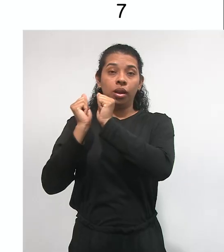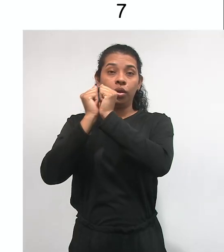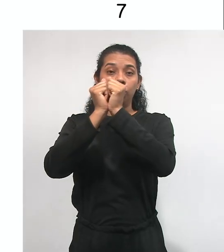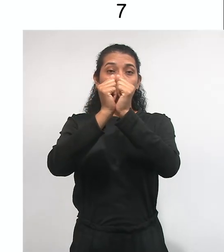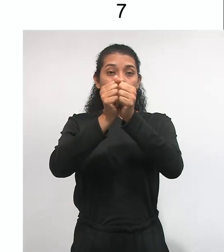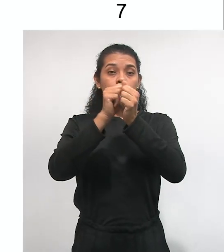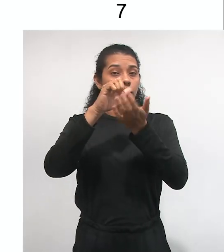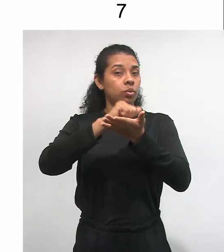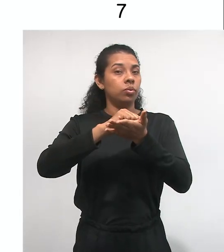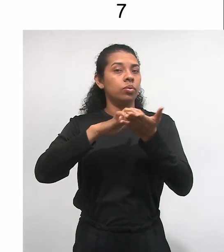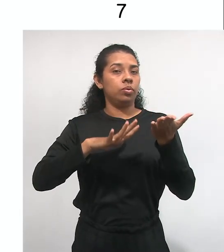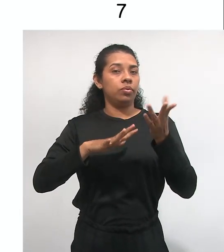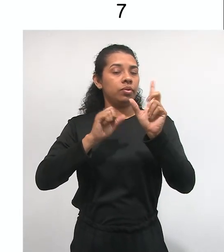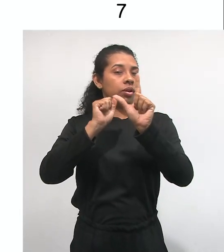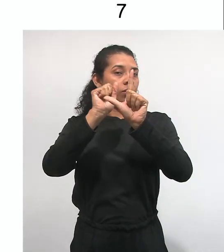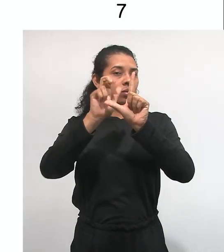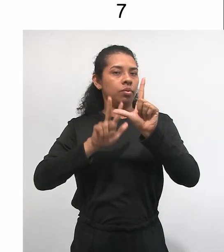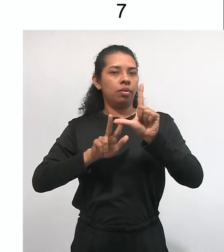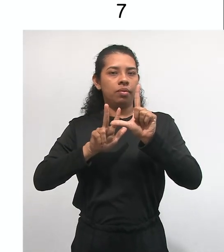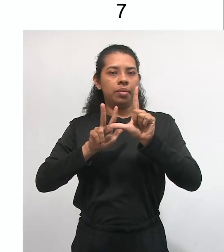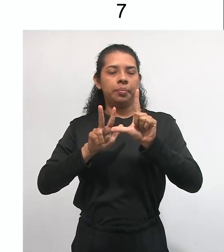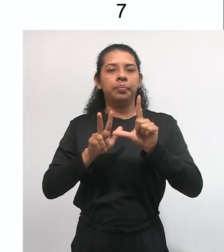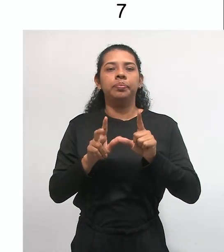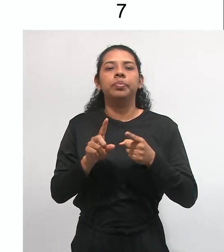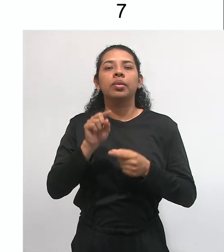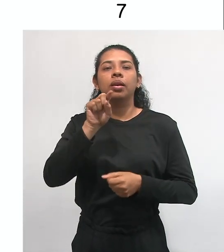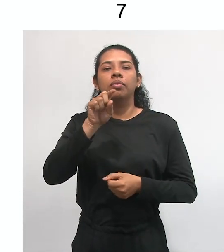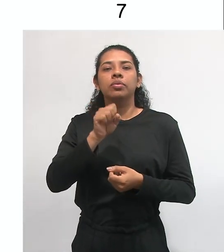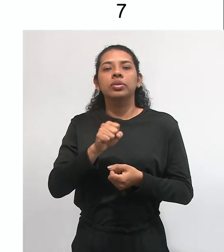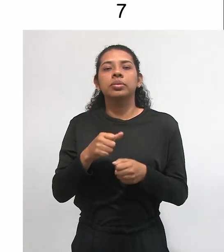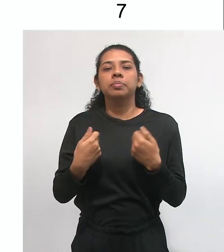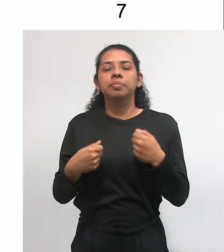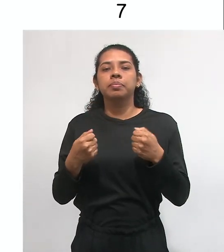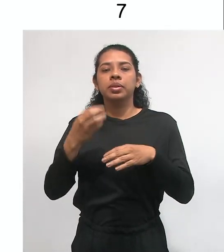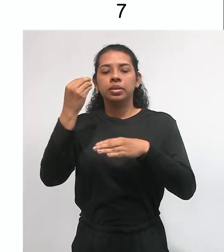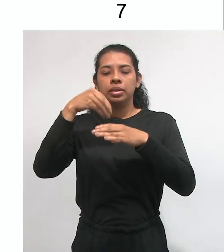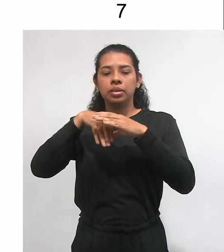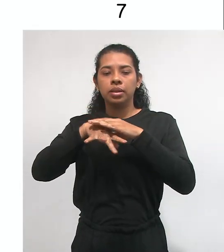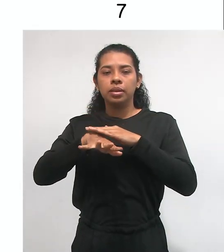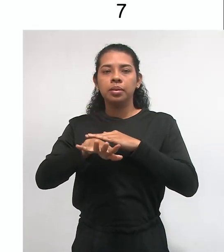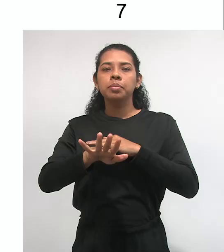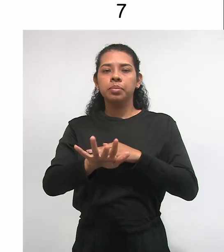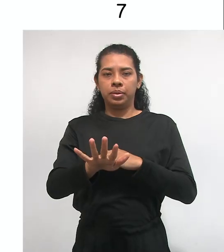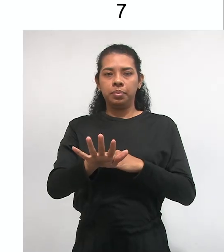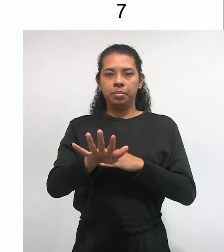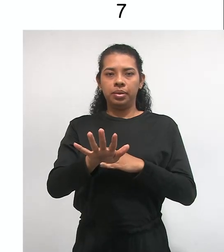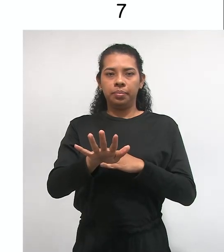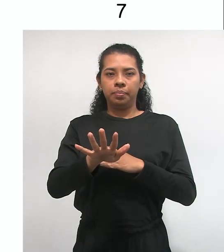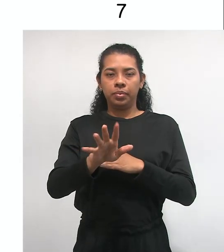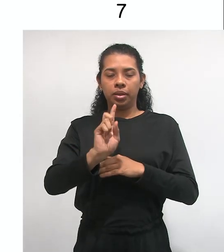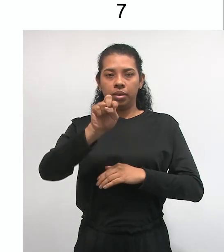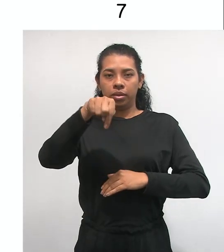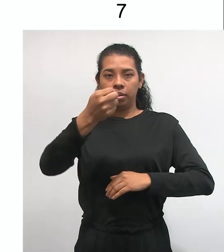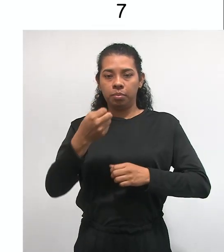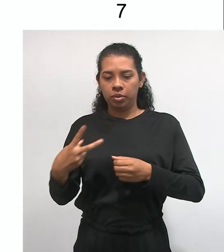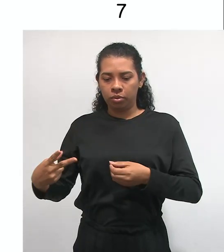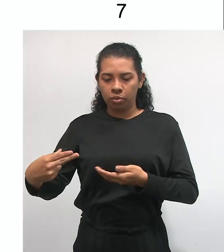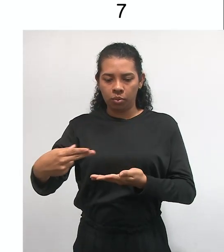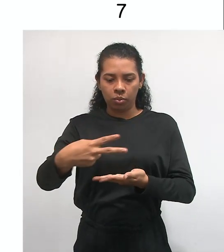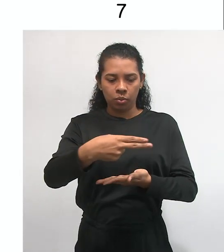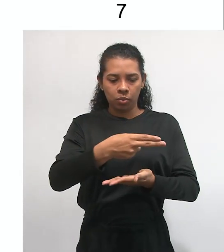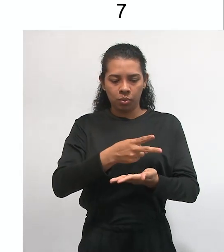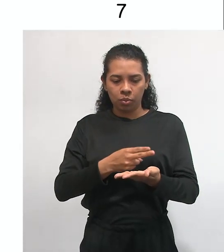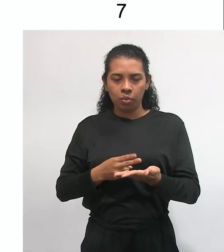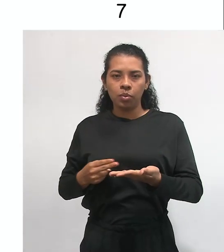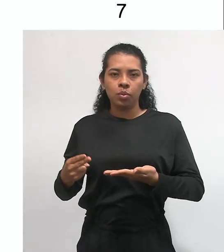nesta atividade do ambiente virtual. Você vai imprimir e recortar cada uma das cartas. Você pode imprimir em